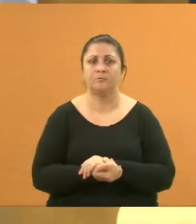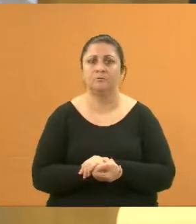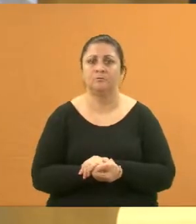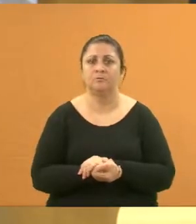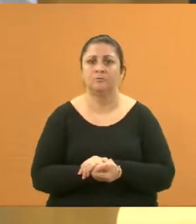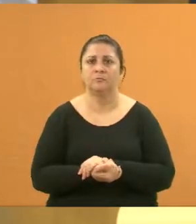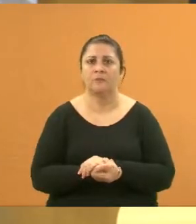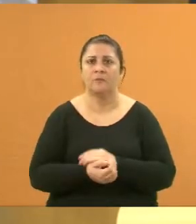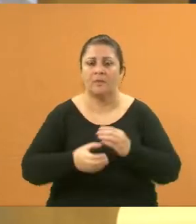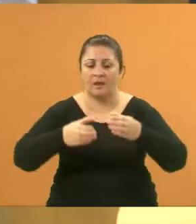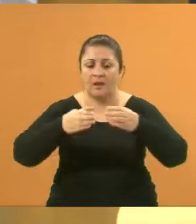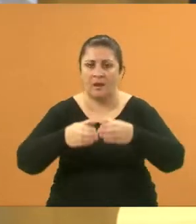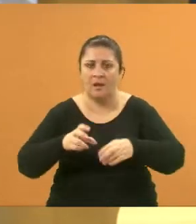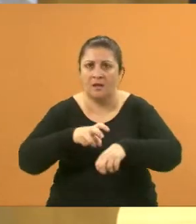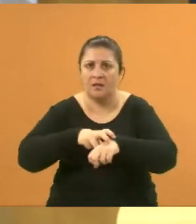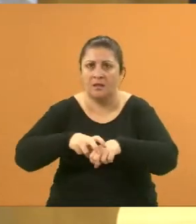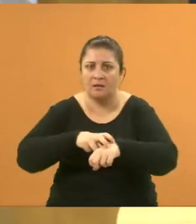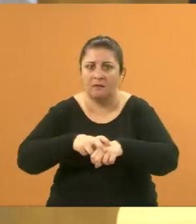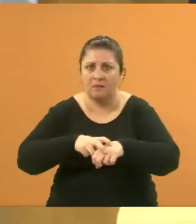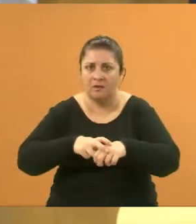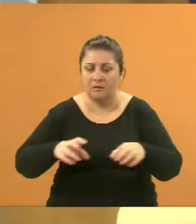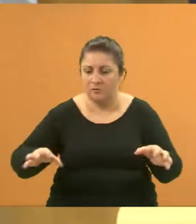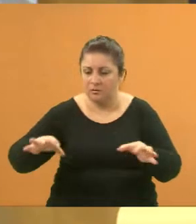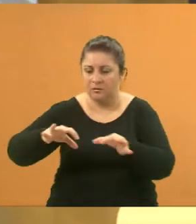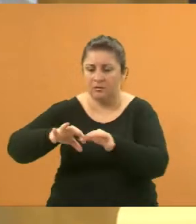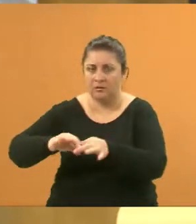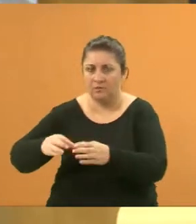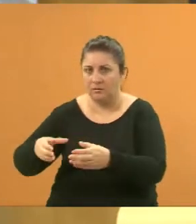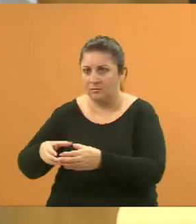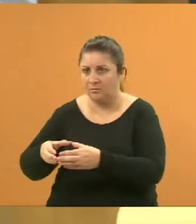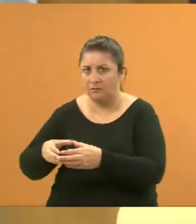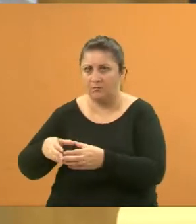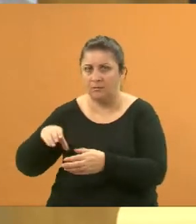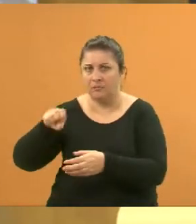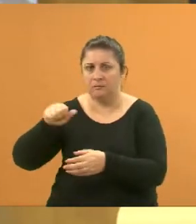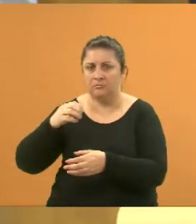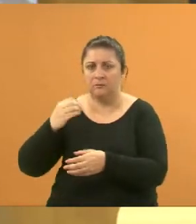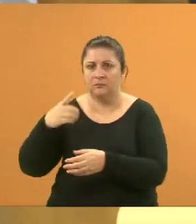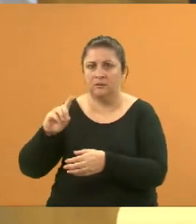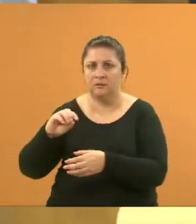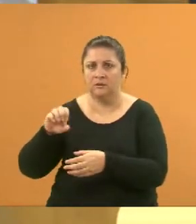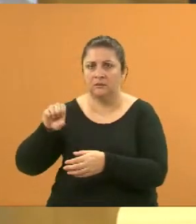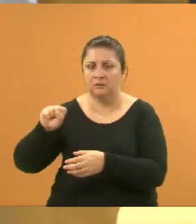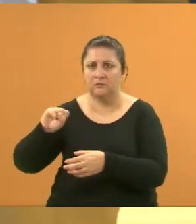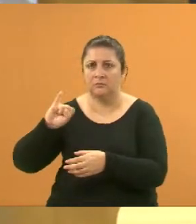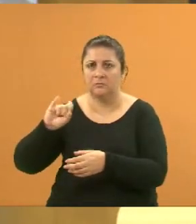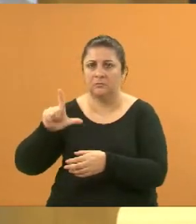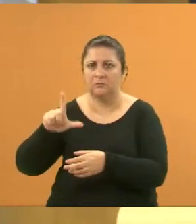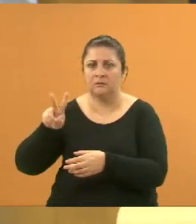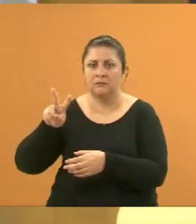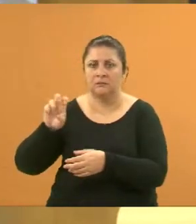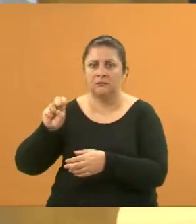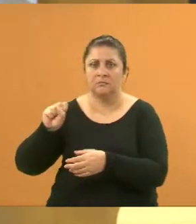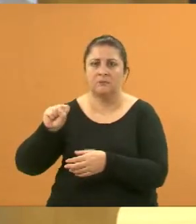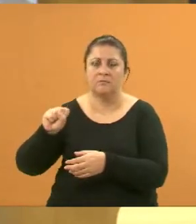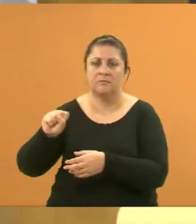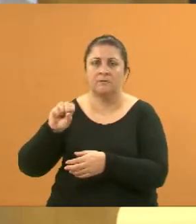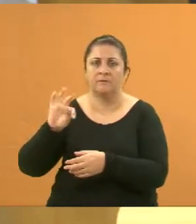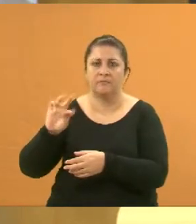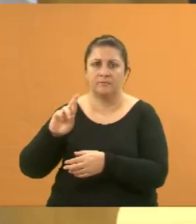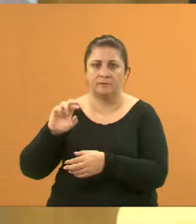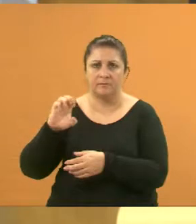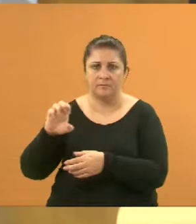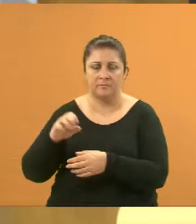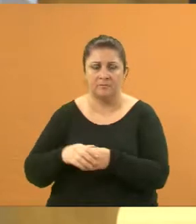A área verde que liga o São Silvestre, certo? As 2 pontas do São Silvestre, ali no